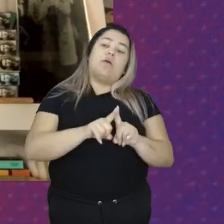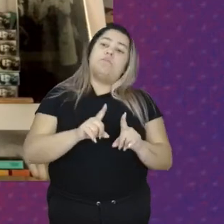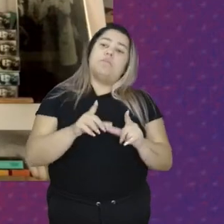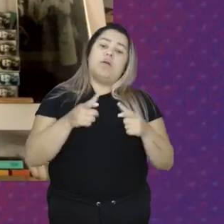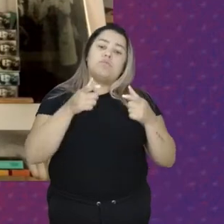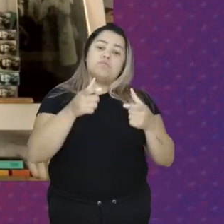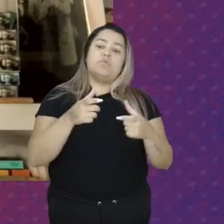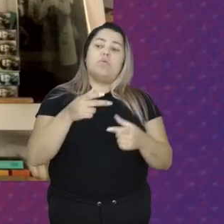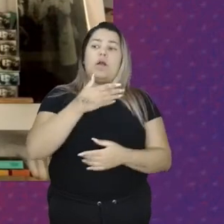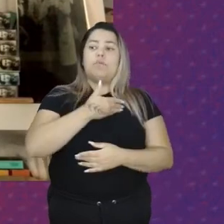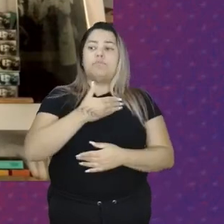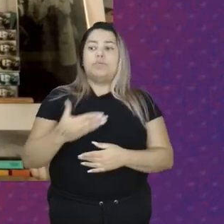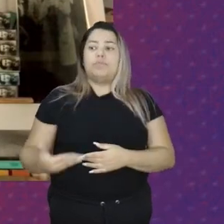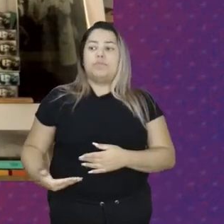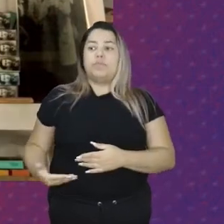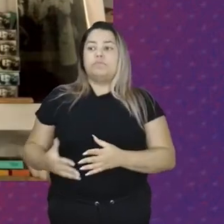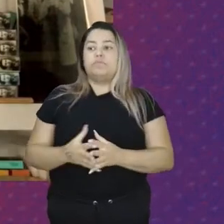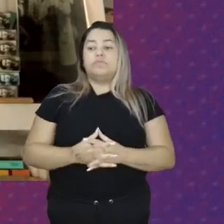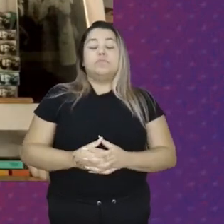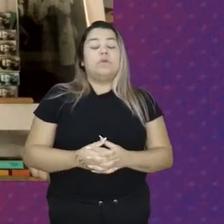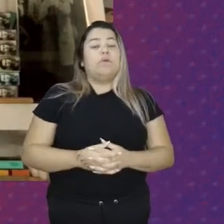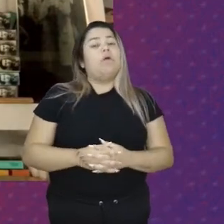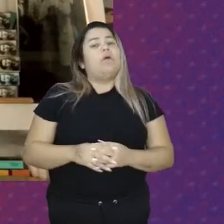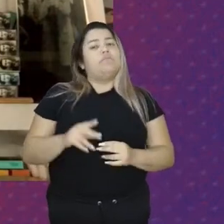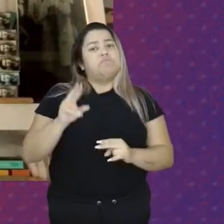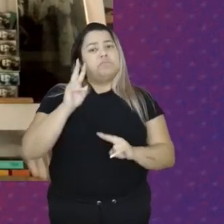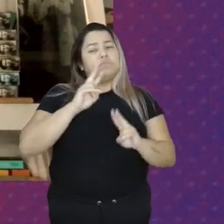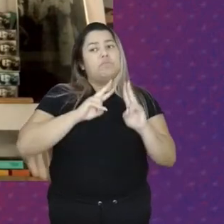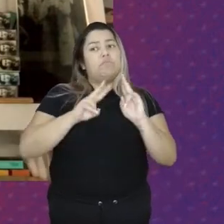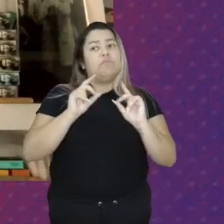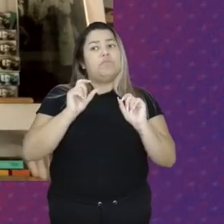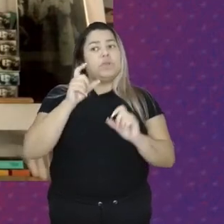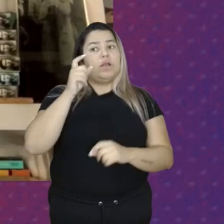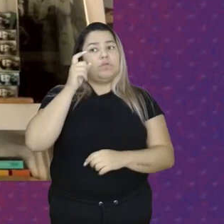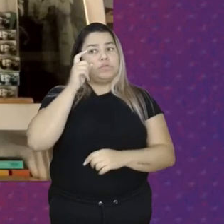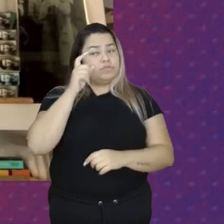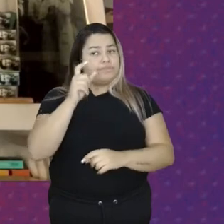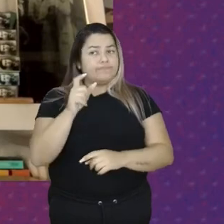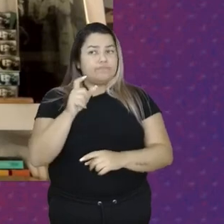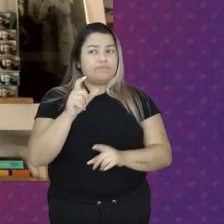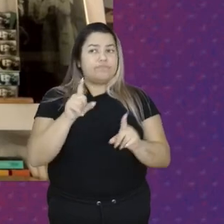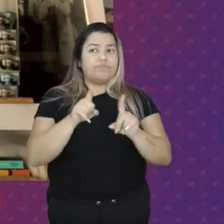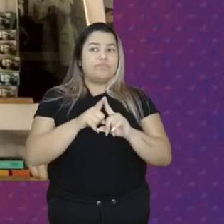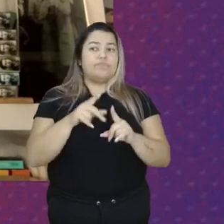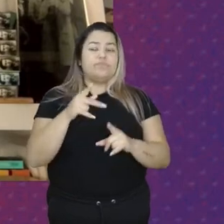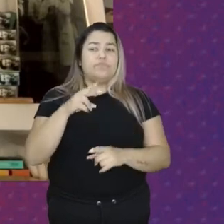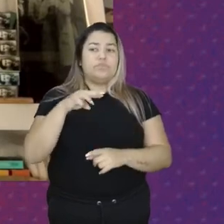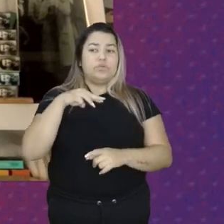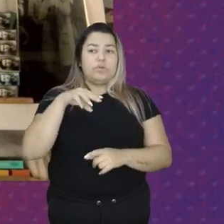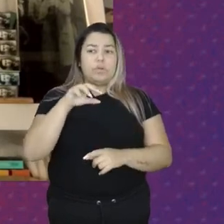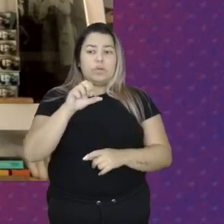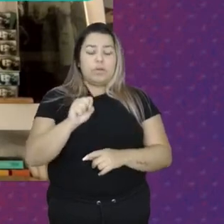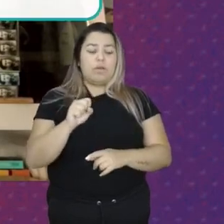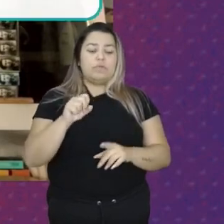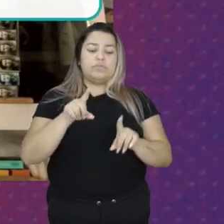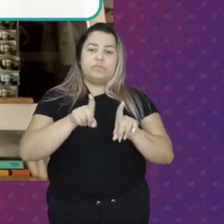público. E eu chamo a atenção de vocês para as aulas dos programas que trataram desse tema.